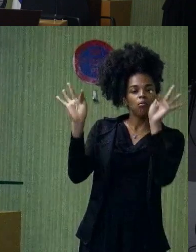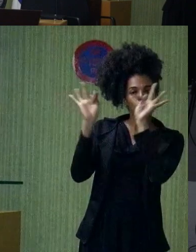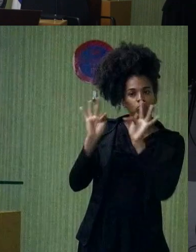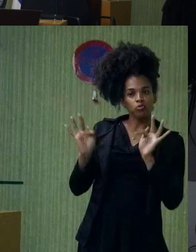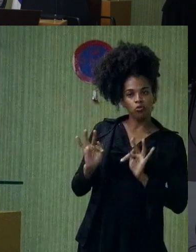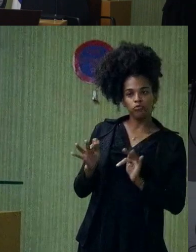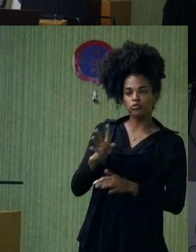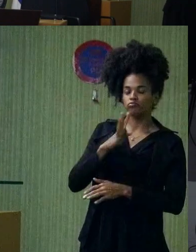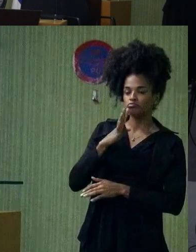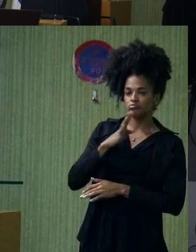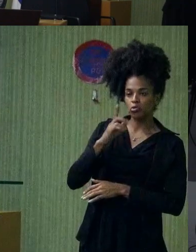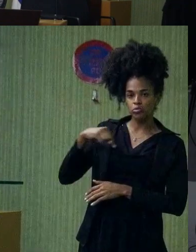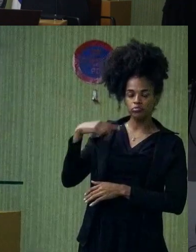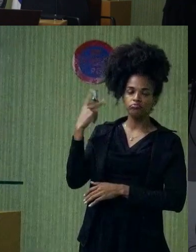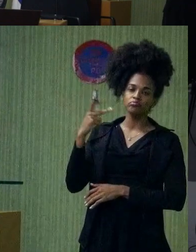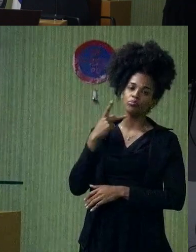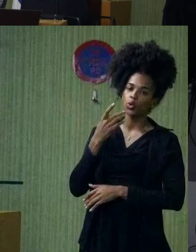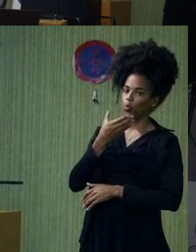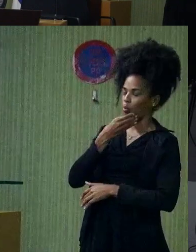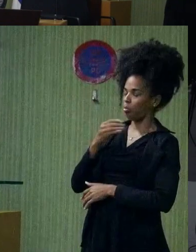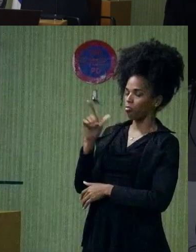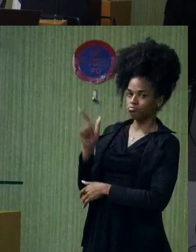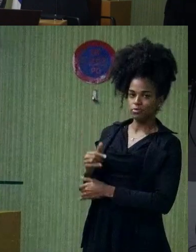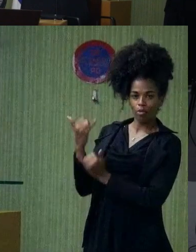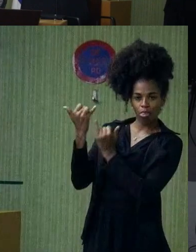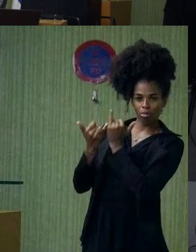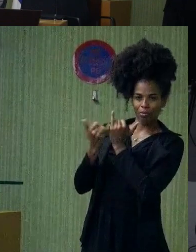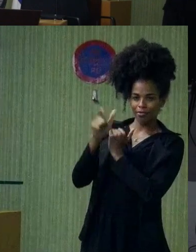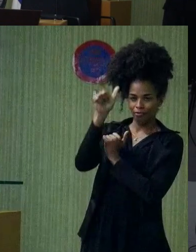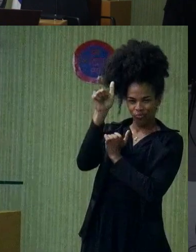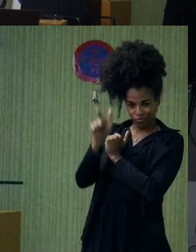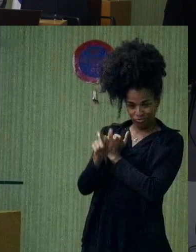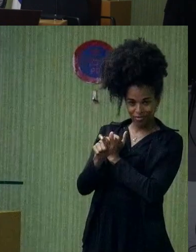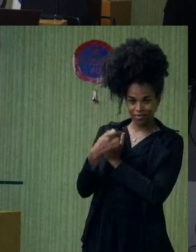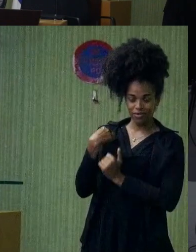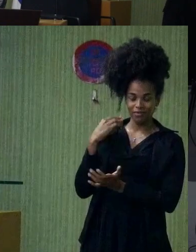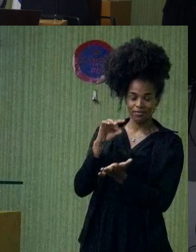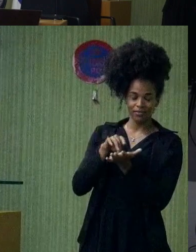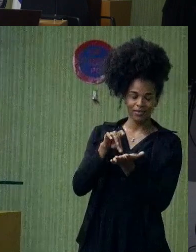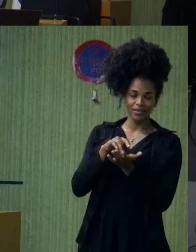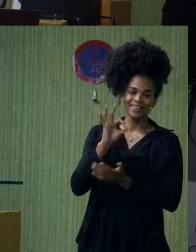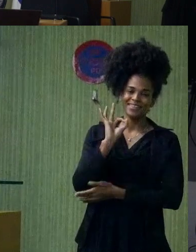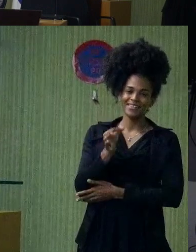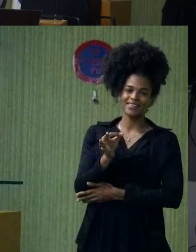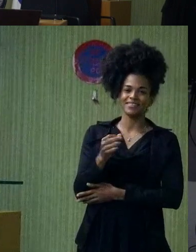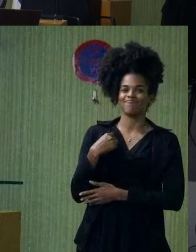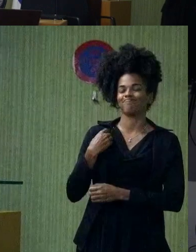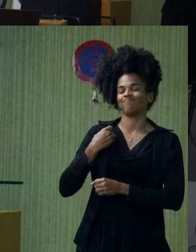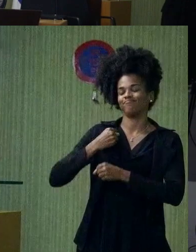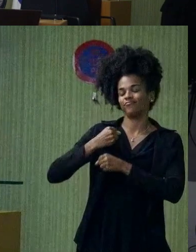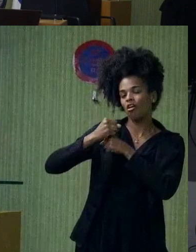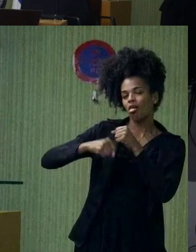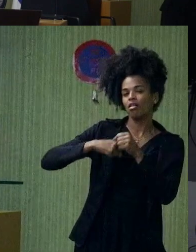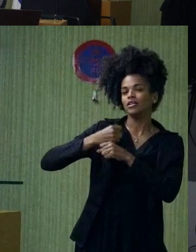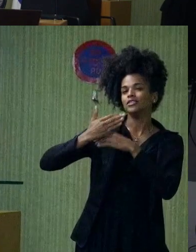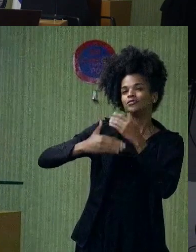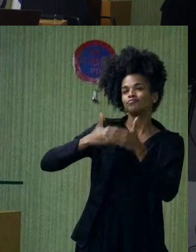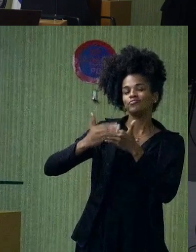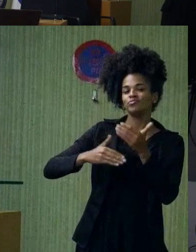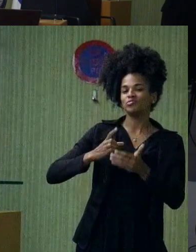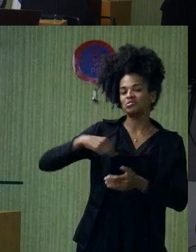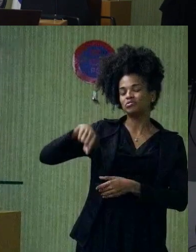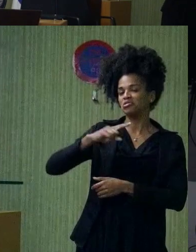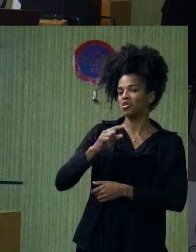promotor como você e E e ter certeza que daqui alguns anos vocês não vão mais